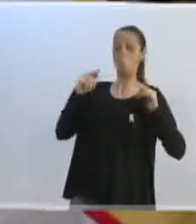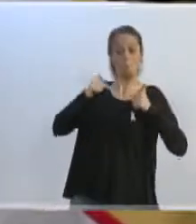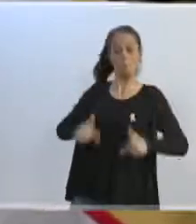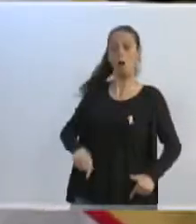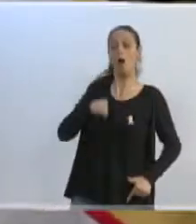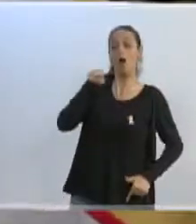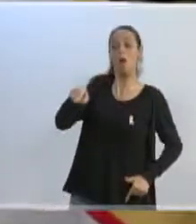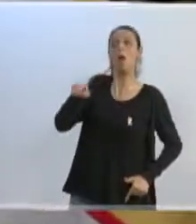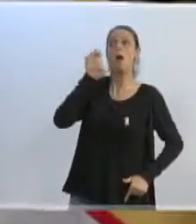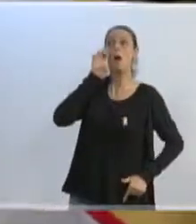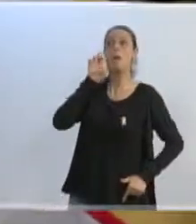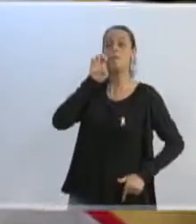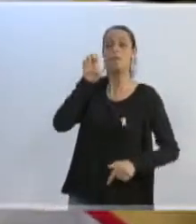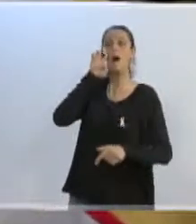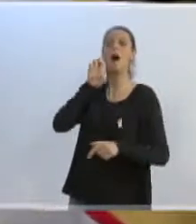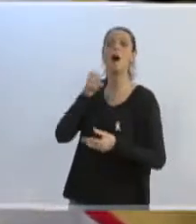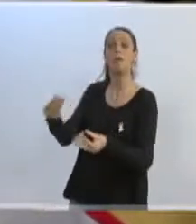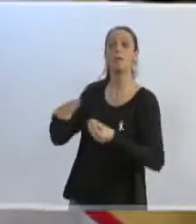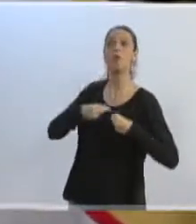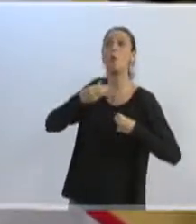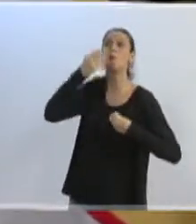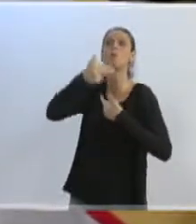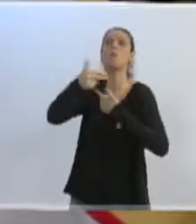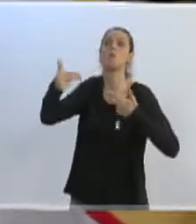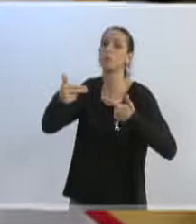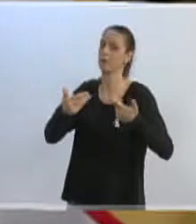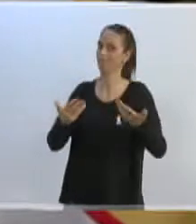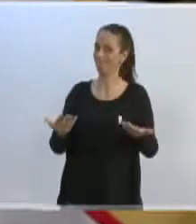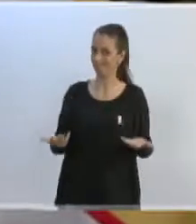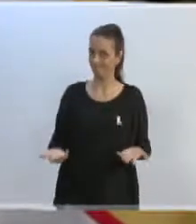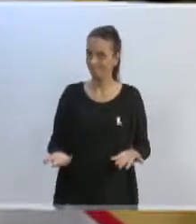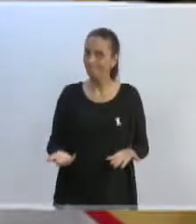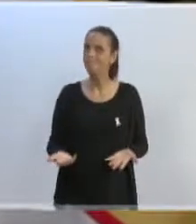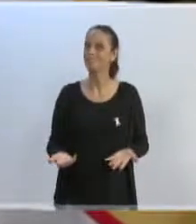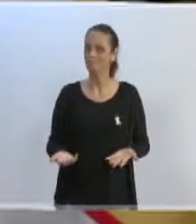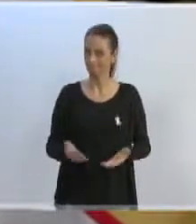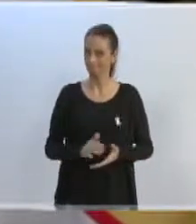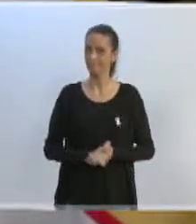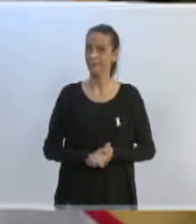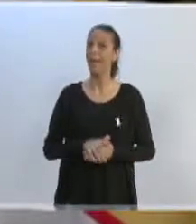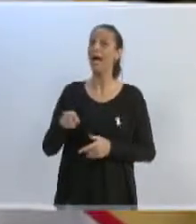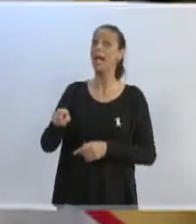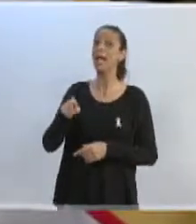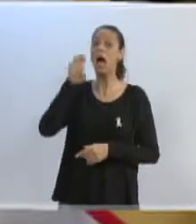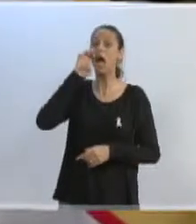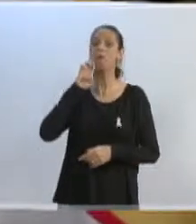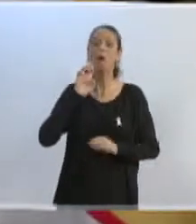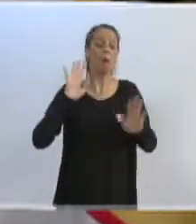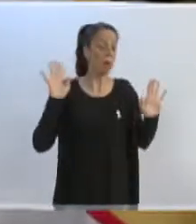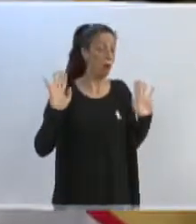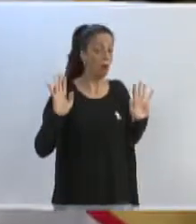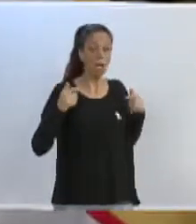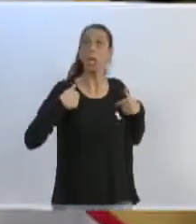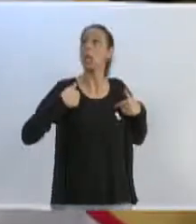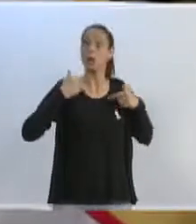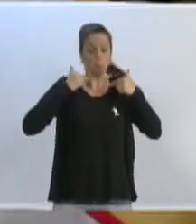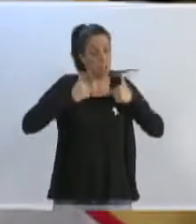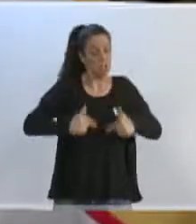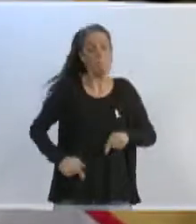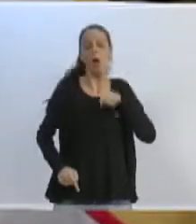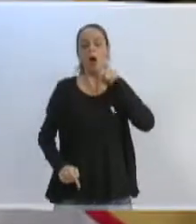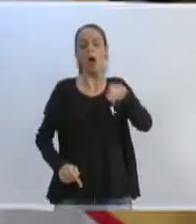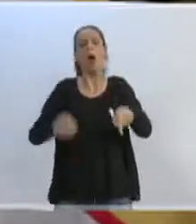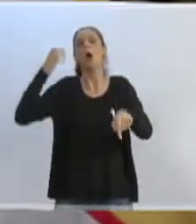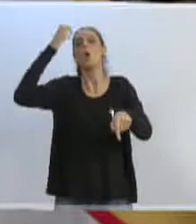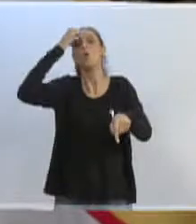lá a maçã, a fruta, sei lá o quê. Aí a mulher diz, não, mas foi a serpente. E de lá para cá a